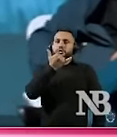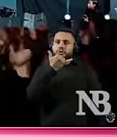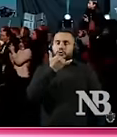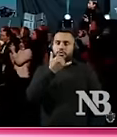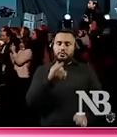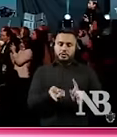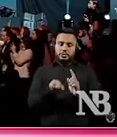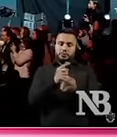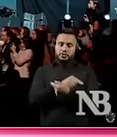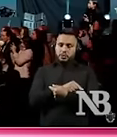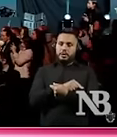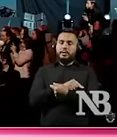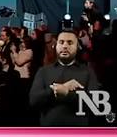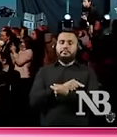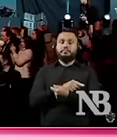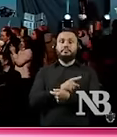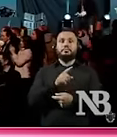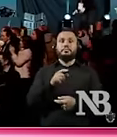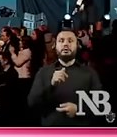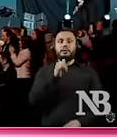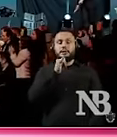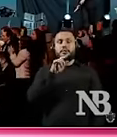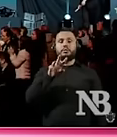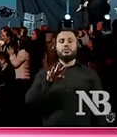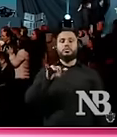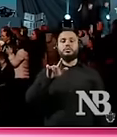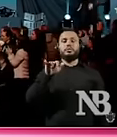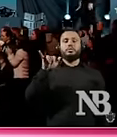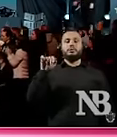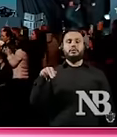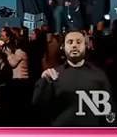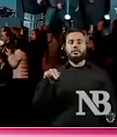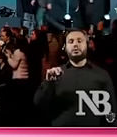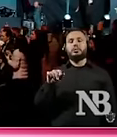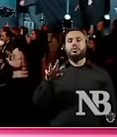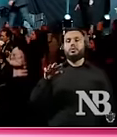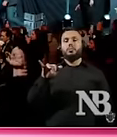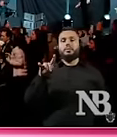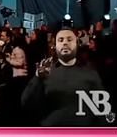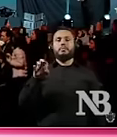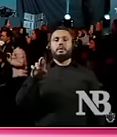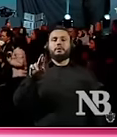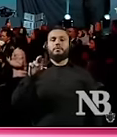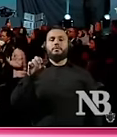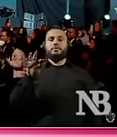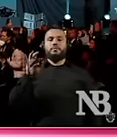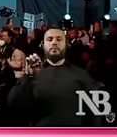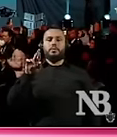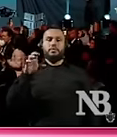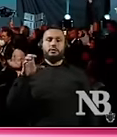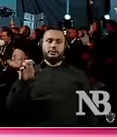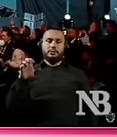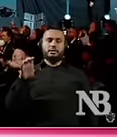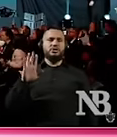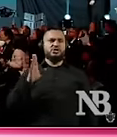Eles trocaram o slide. É do William Wilberforce. Alguém já ouviu falar desse cara aqui? Levanta a mão, seja